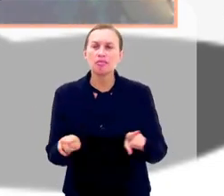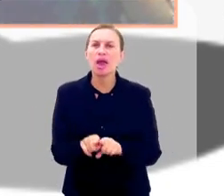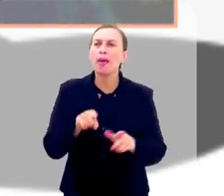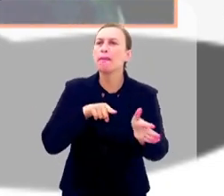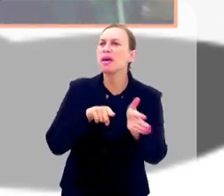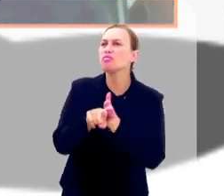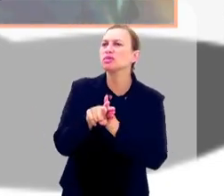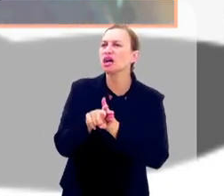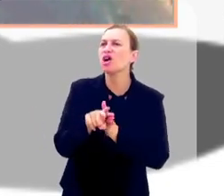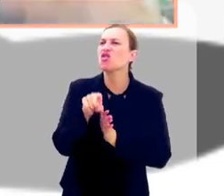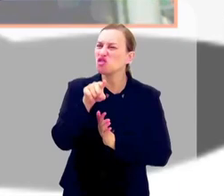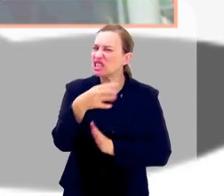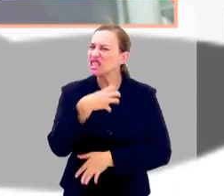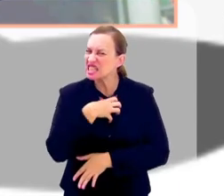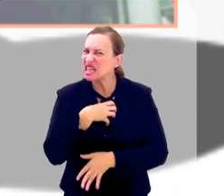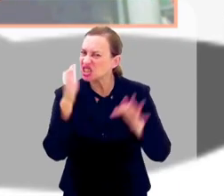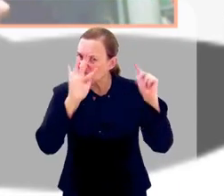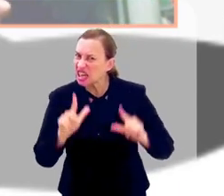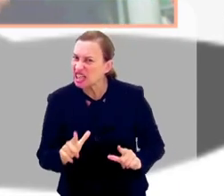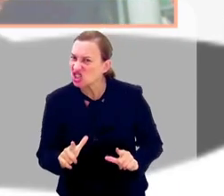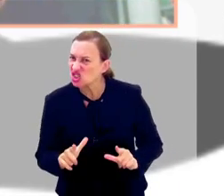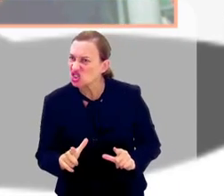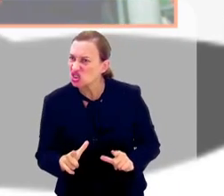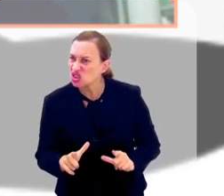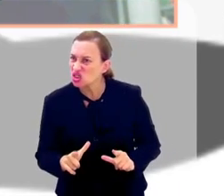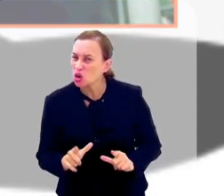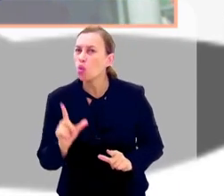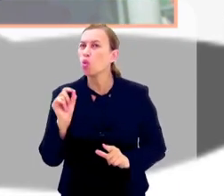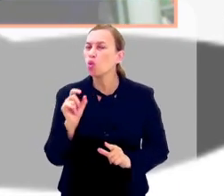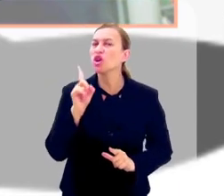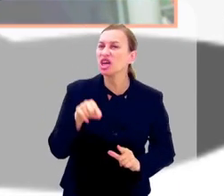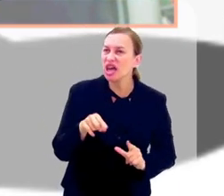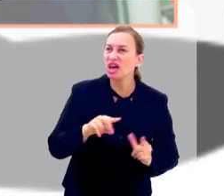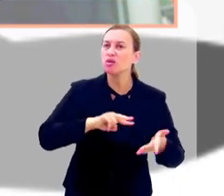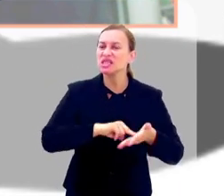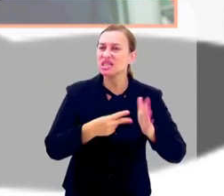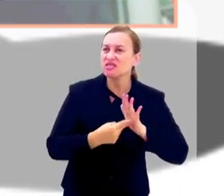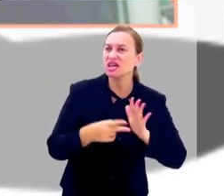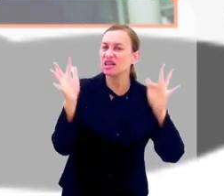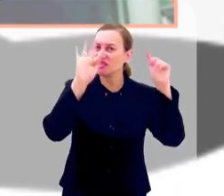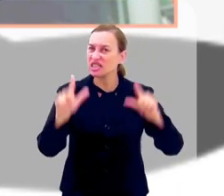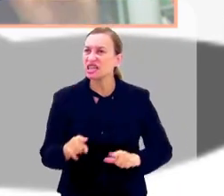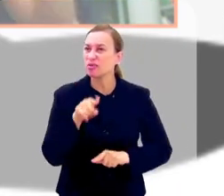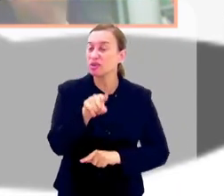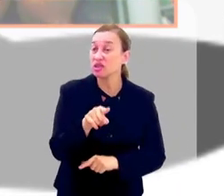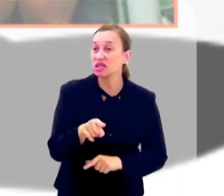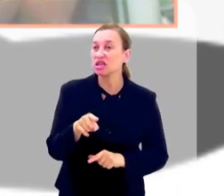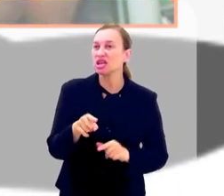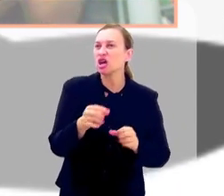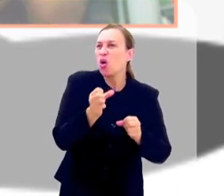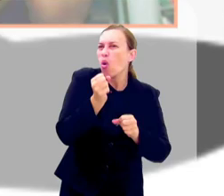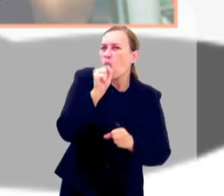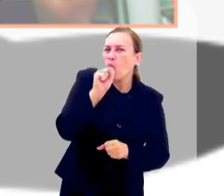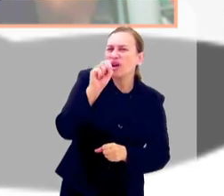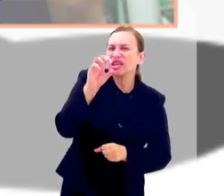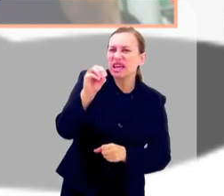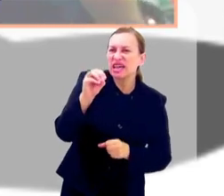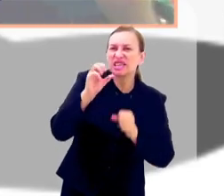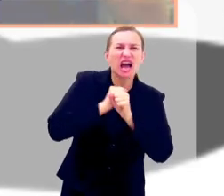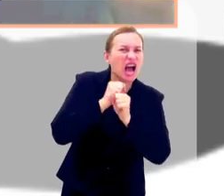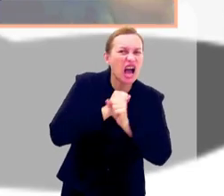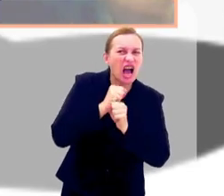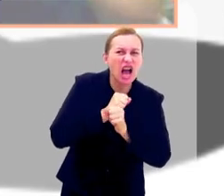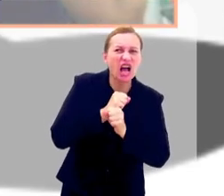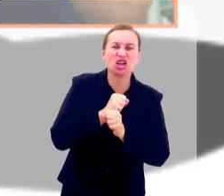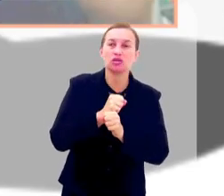E também perguntavam para ela: você se sente feliz? E o que é felicidade para você? Fizeram isso por